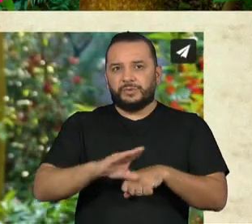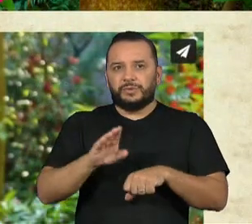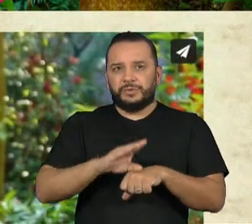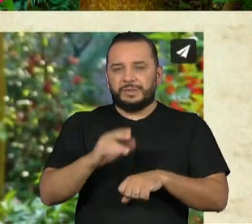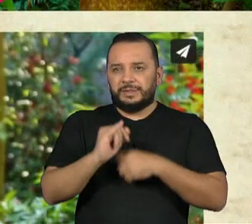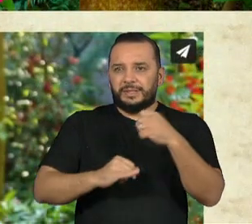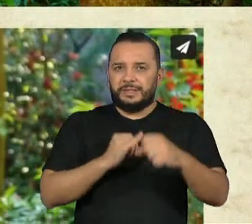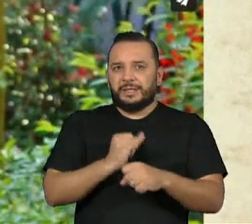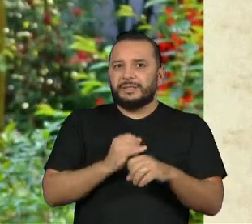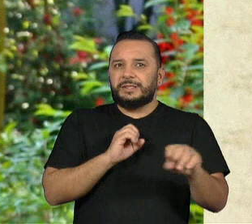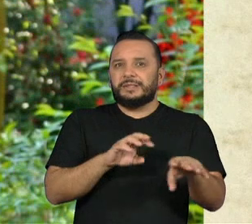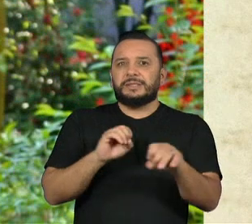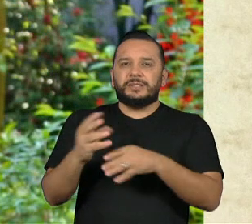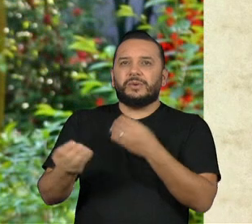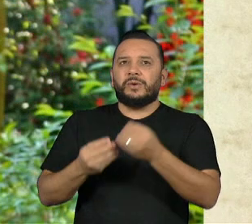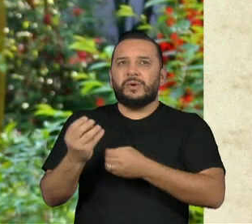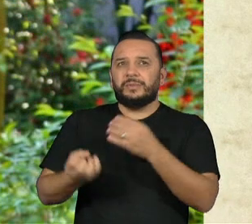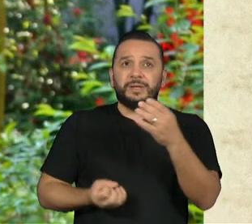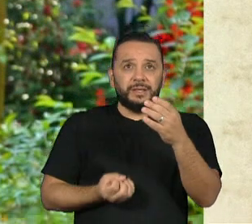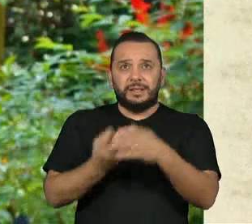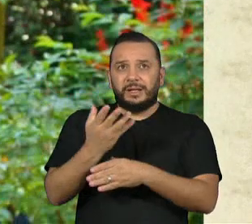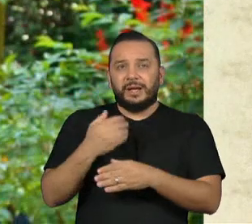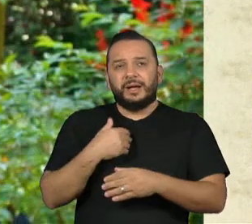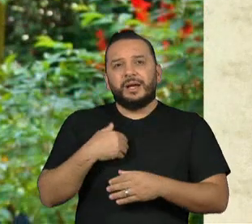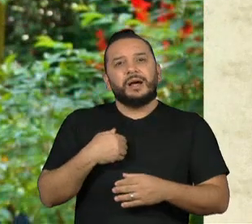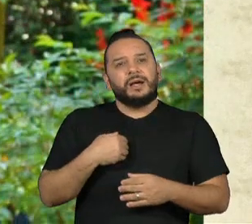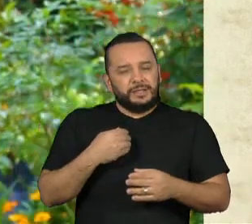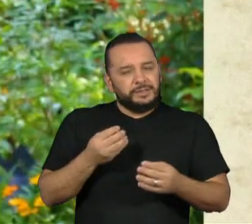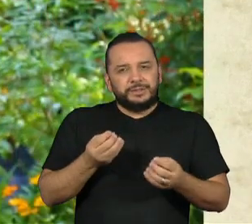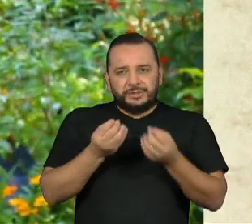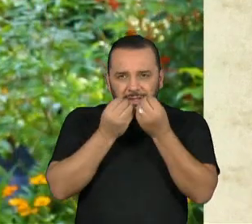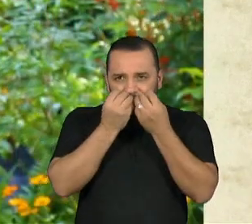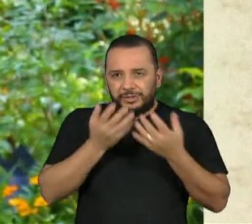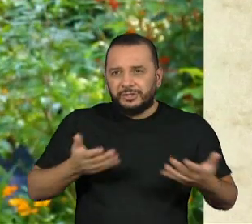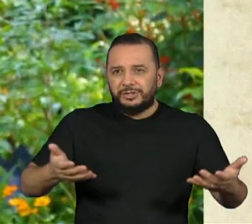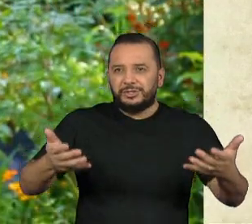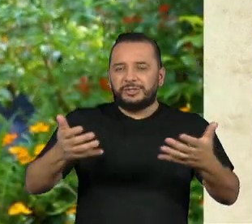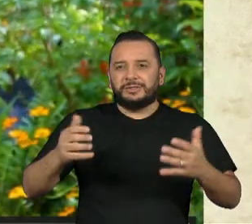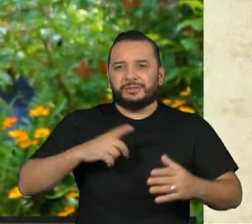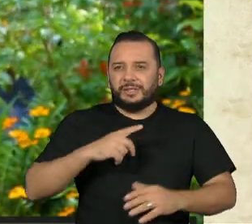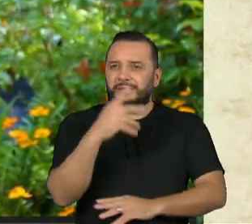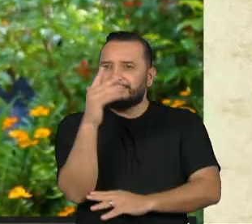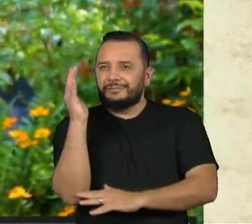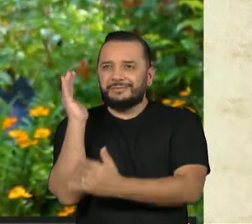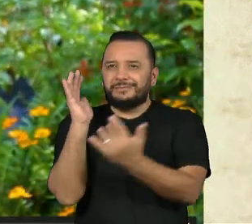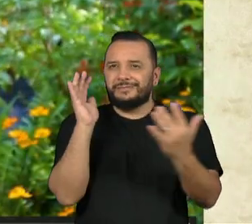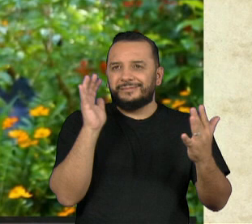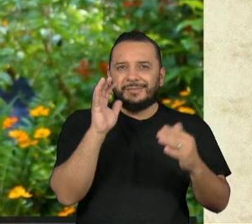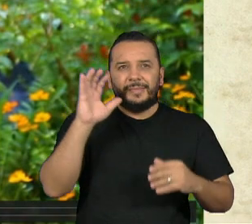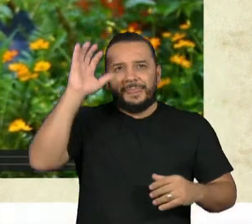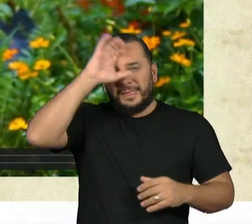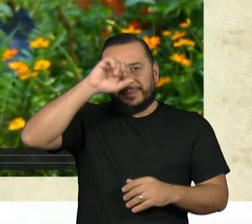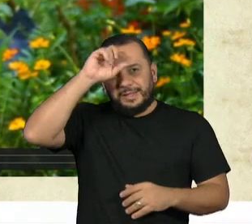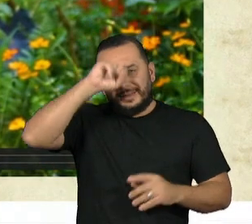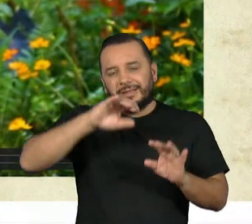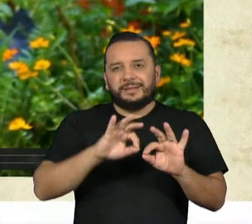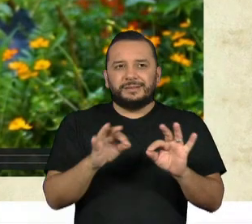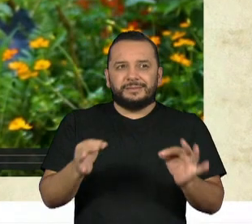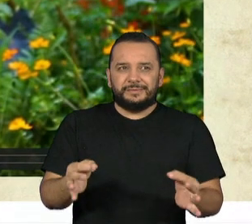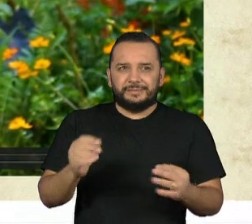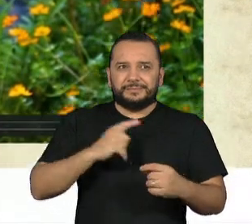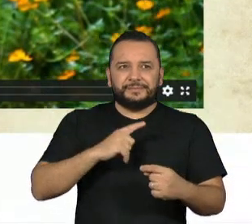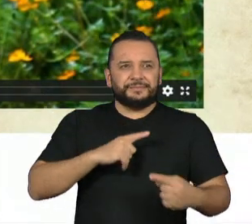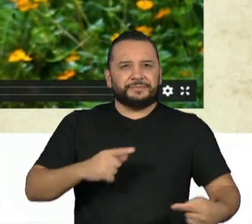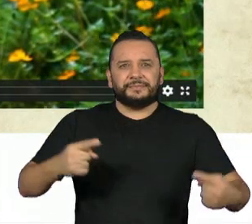para ensinar a criar os jardins agroecológicos e afirma que é simples aprender. Diante do